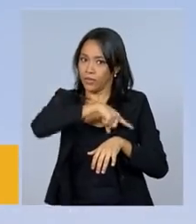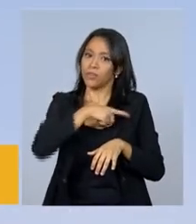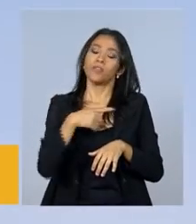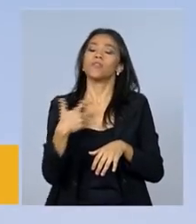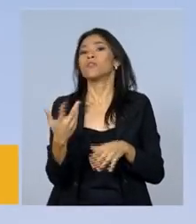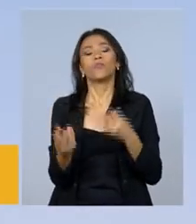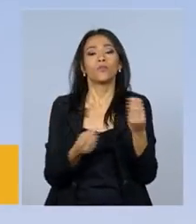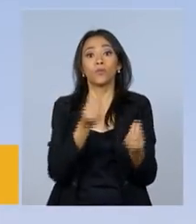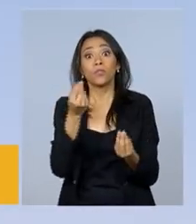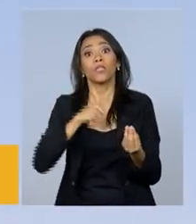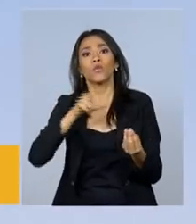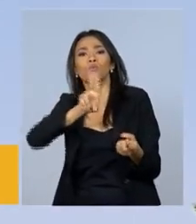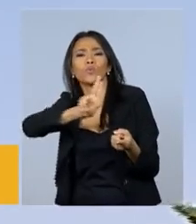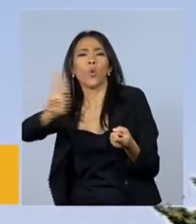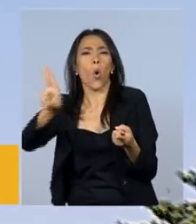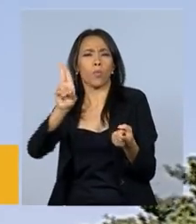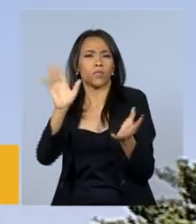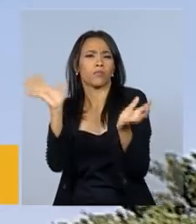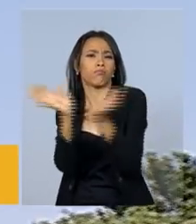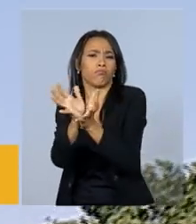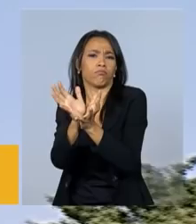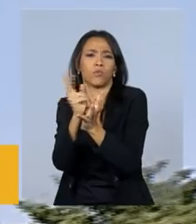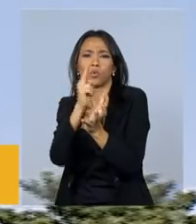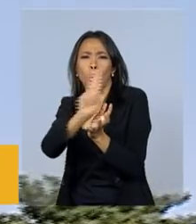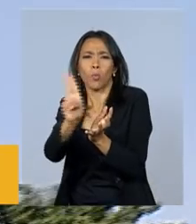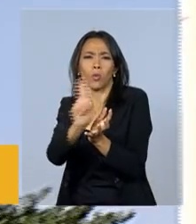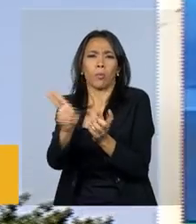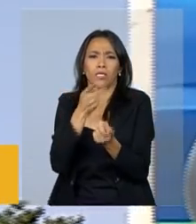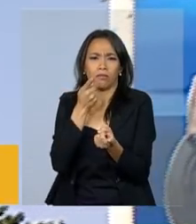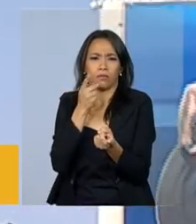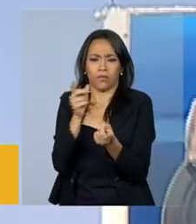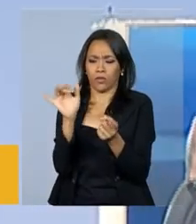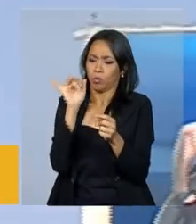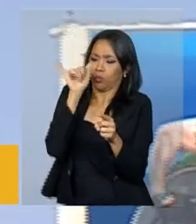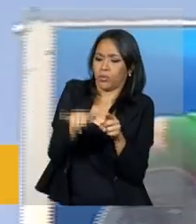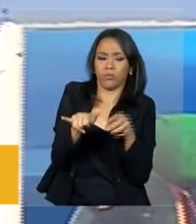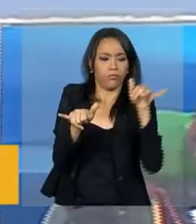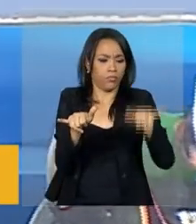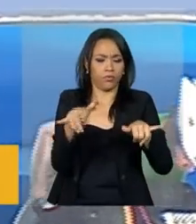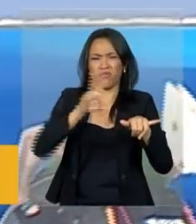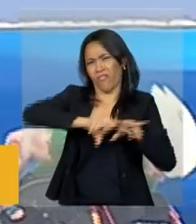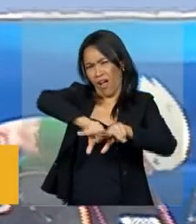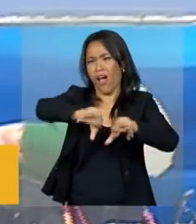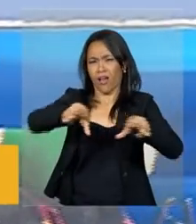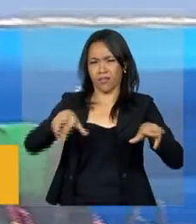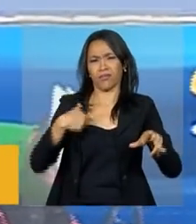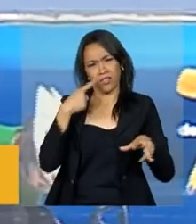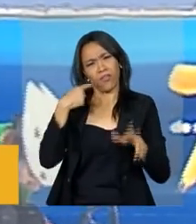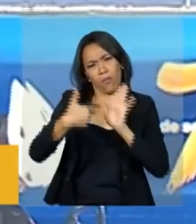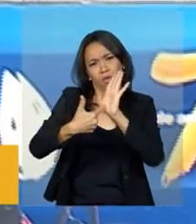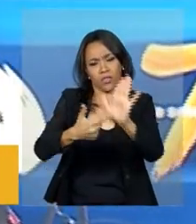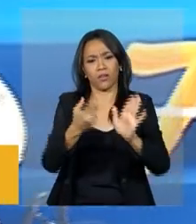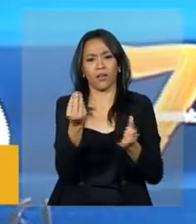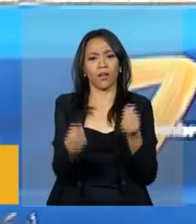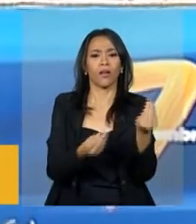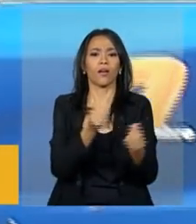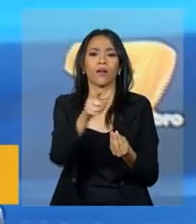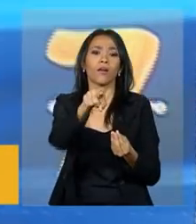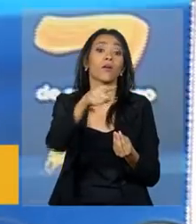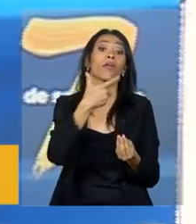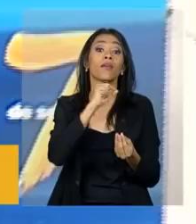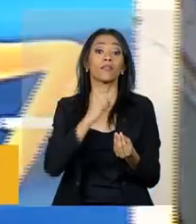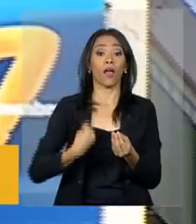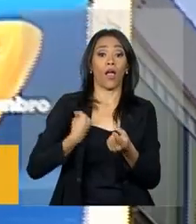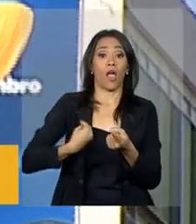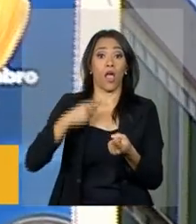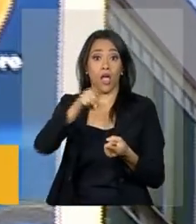o chumboide e a chumboide lancevac. Temos muitas. Vamos comentar quem é que está presente aí nessa formação de hoje.